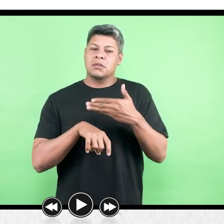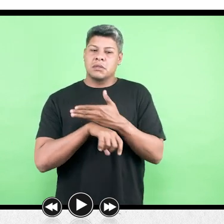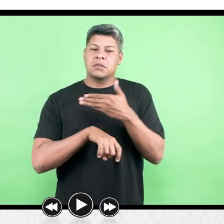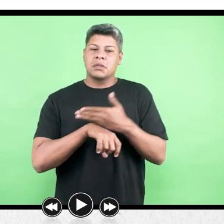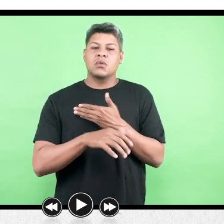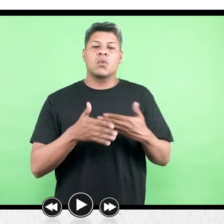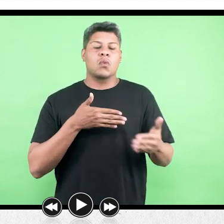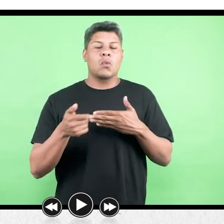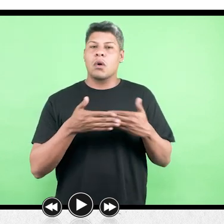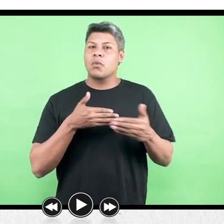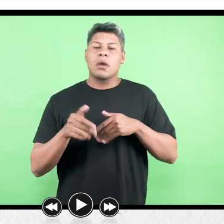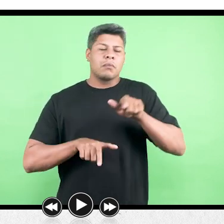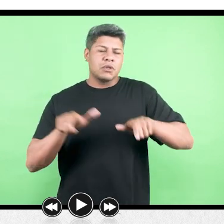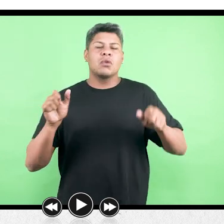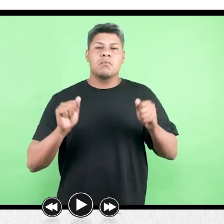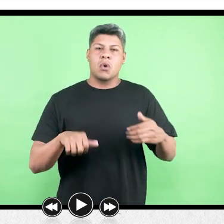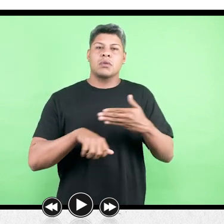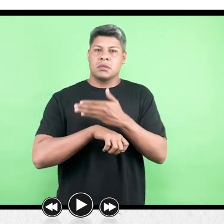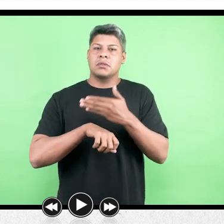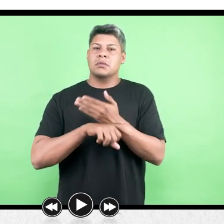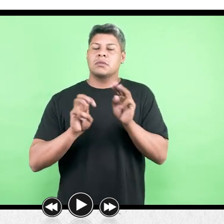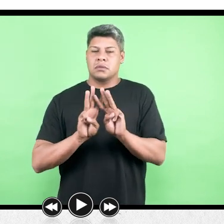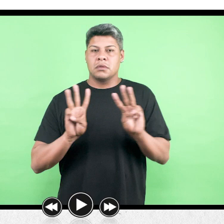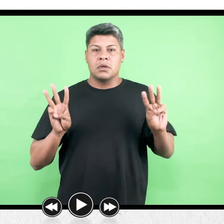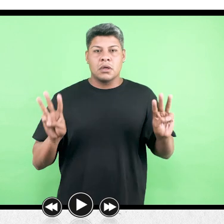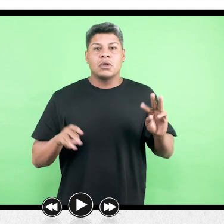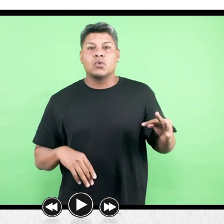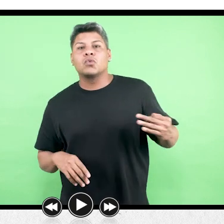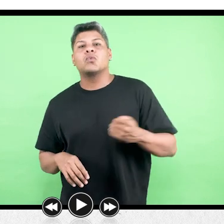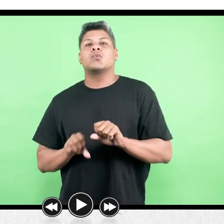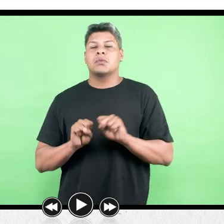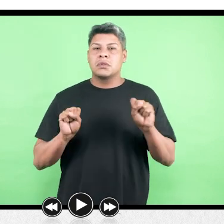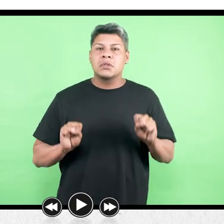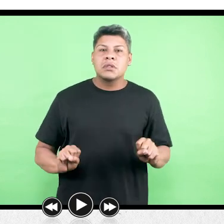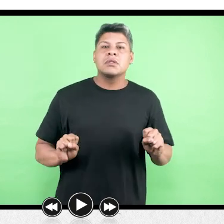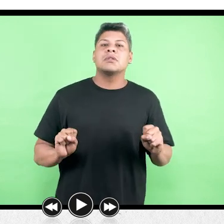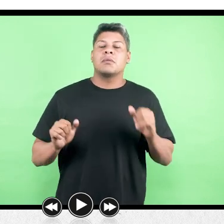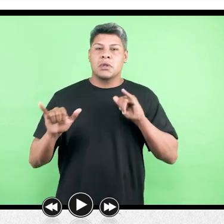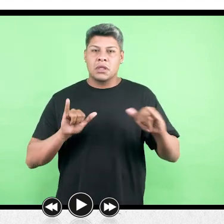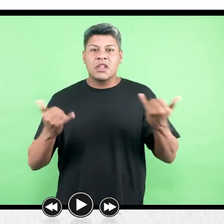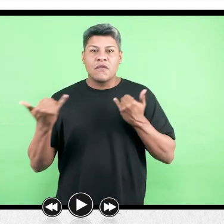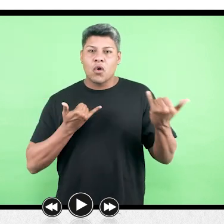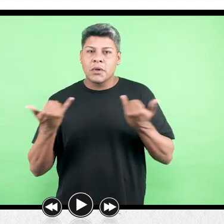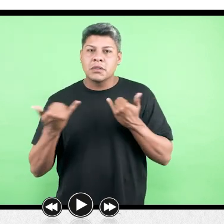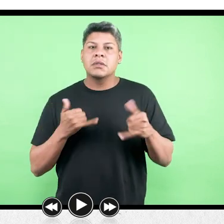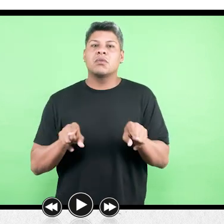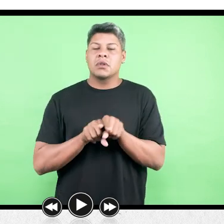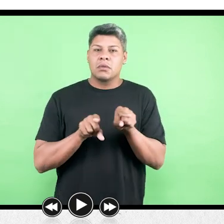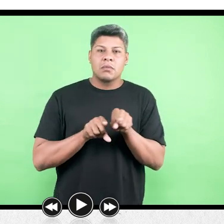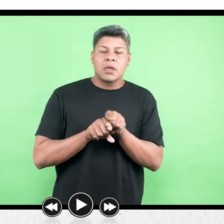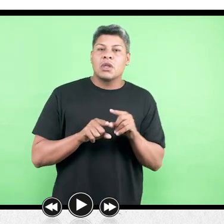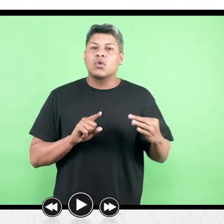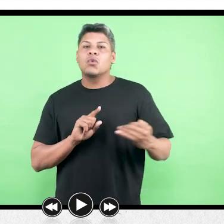qualquer indivíduo, qualquer cidadão. E ali tem todo o sistema de coleta, tratamento, armazenamento e recuperação de todos